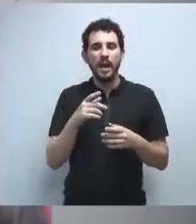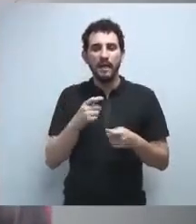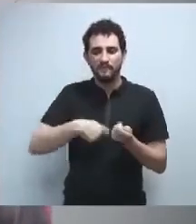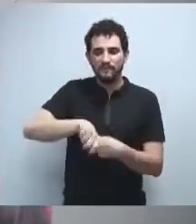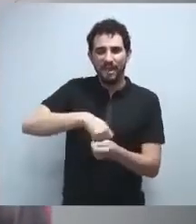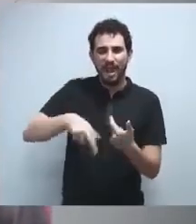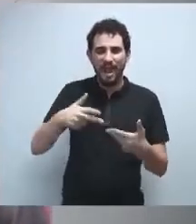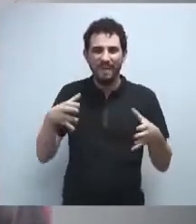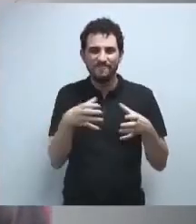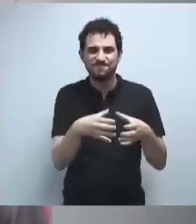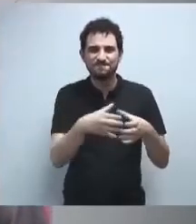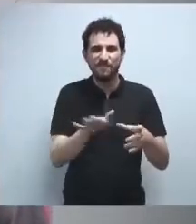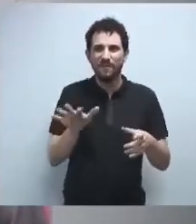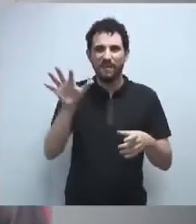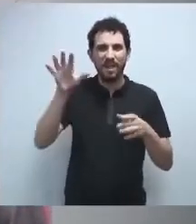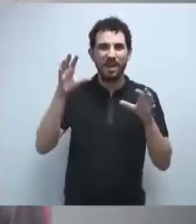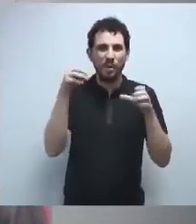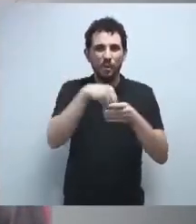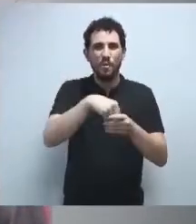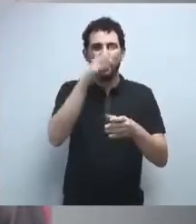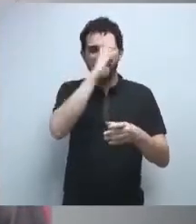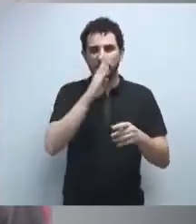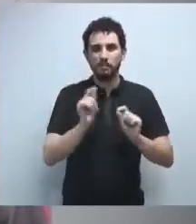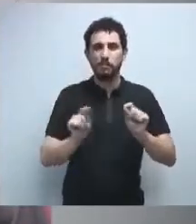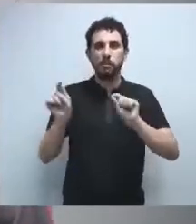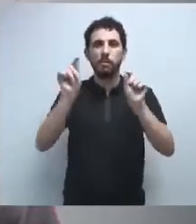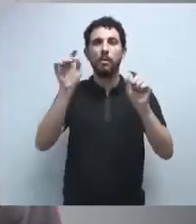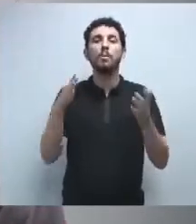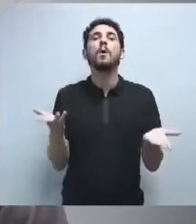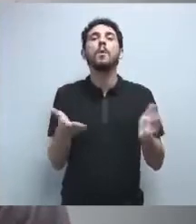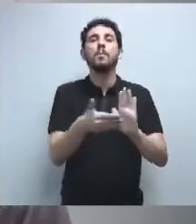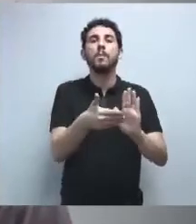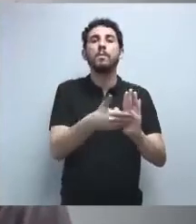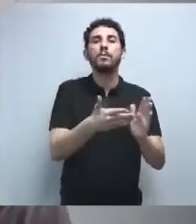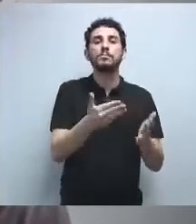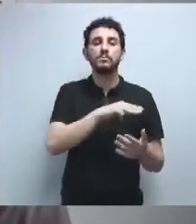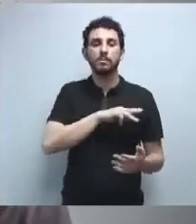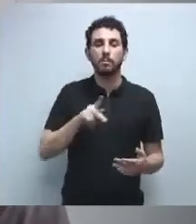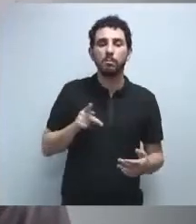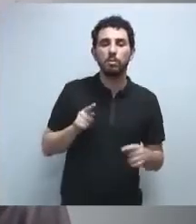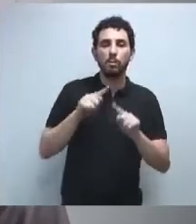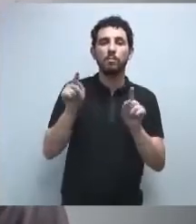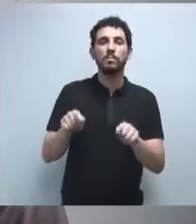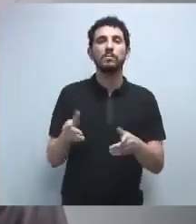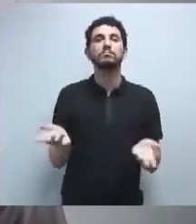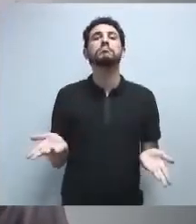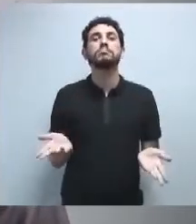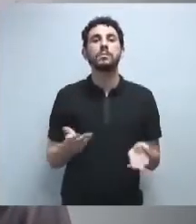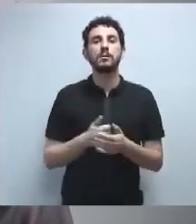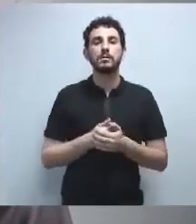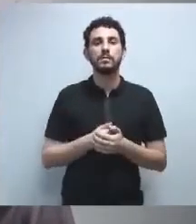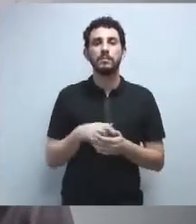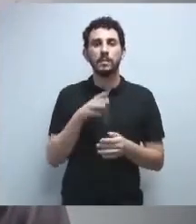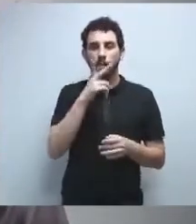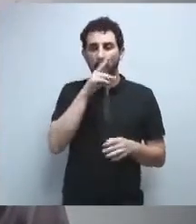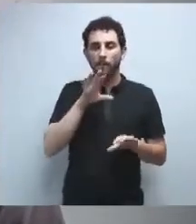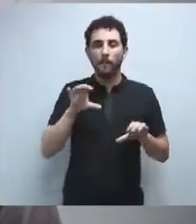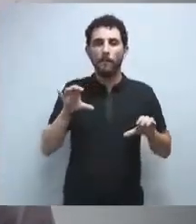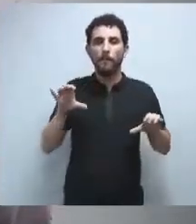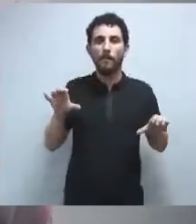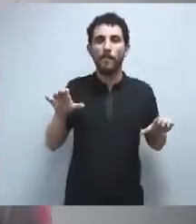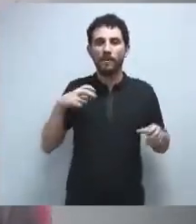procurou pelo brasil inteiro qual é a proposta do ministério público pra isso é uma missão